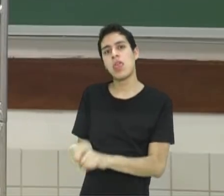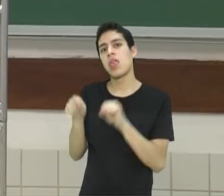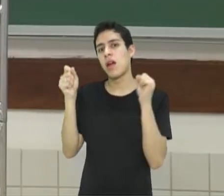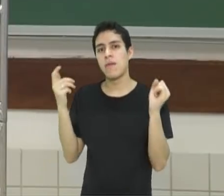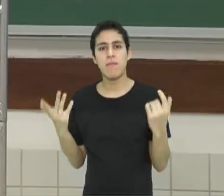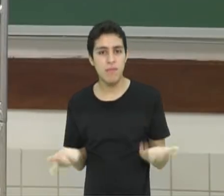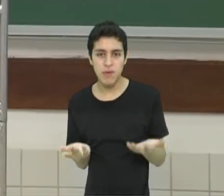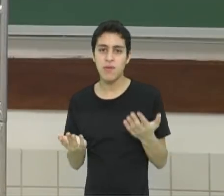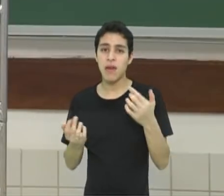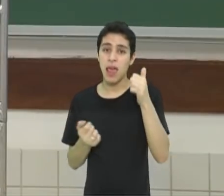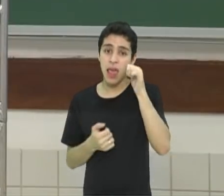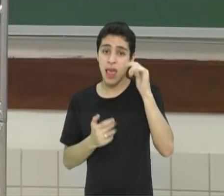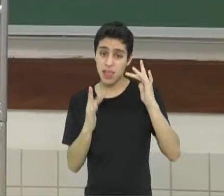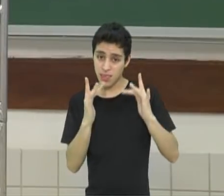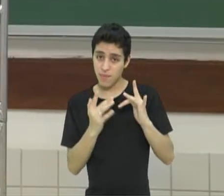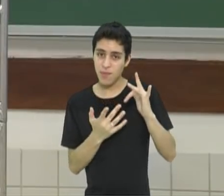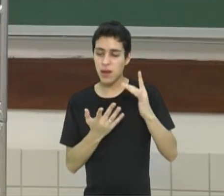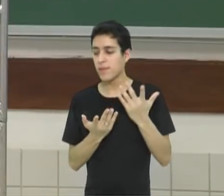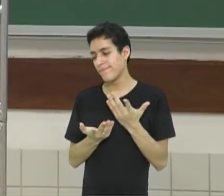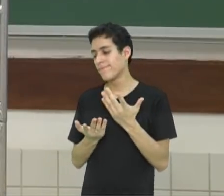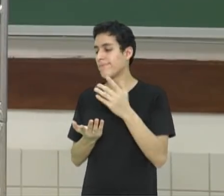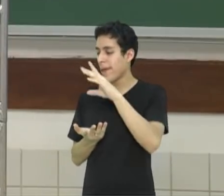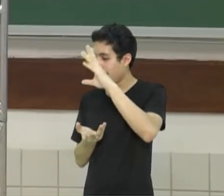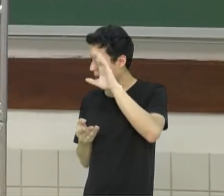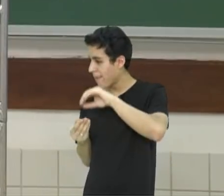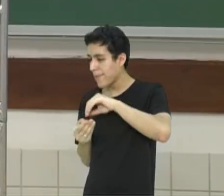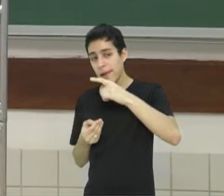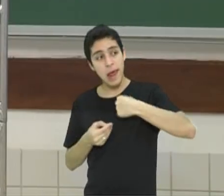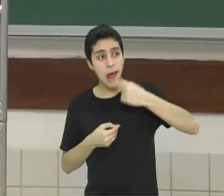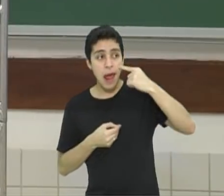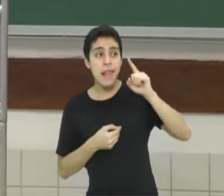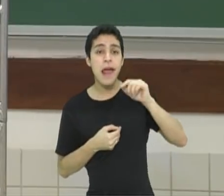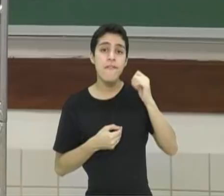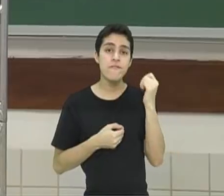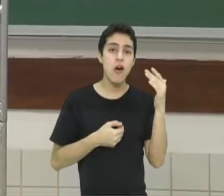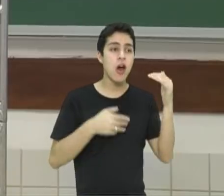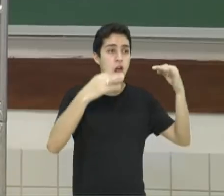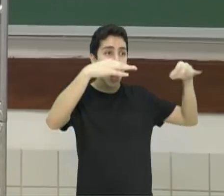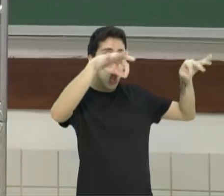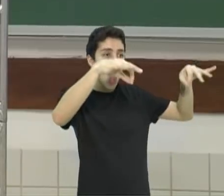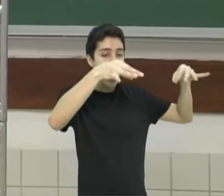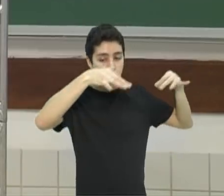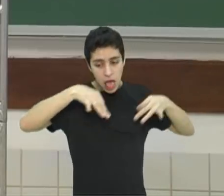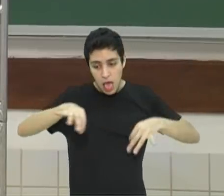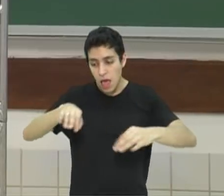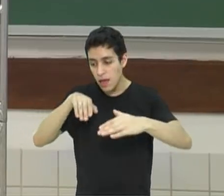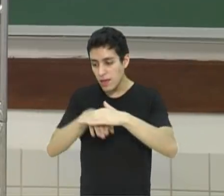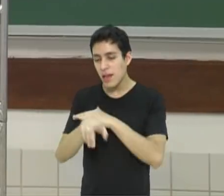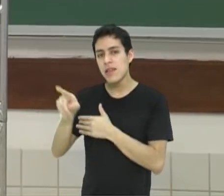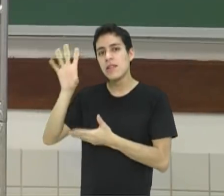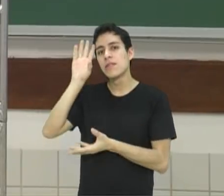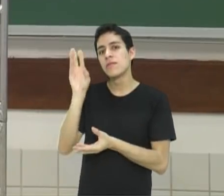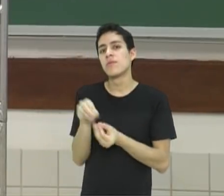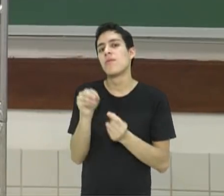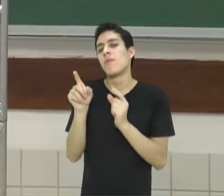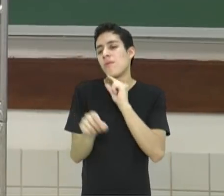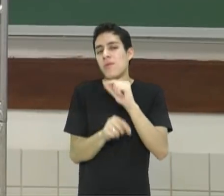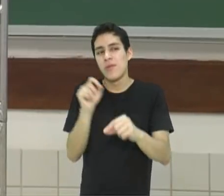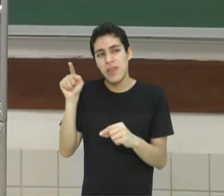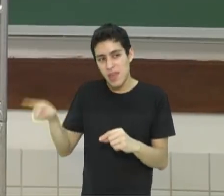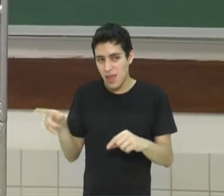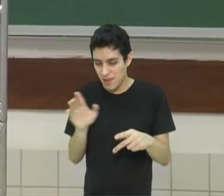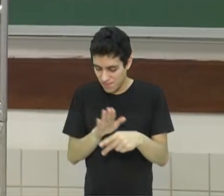esperava dele? Que ele entendesse que era para tirar a roupa do varal. E o que foi que ele entendeu? Que era para